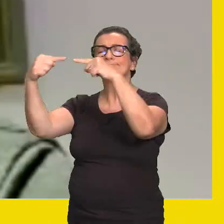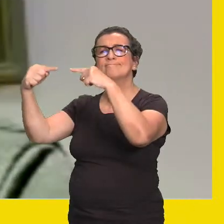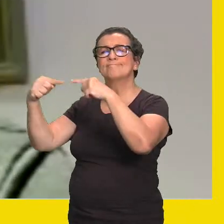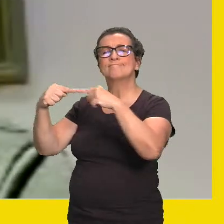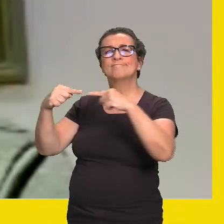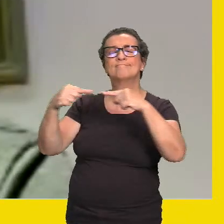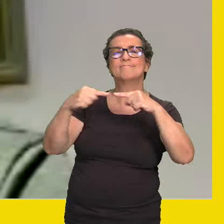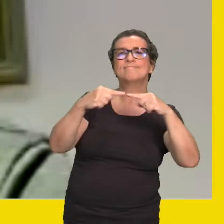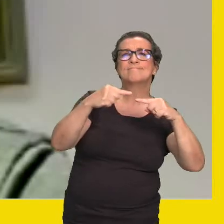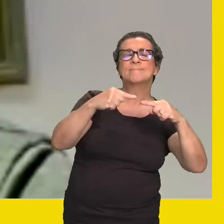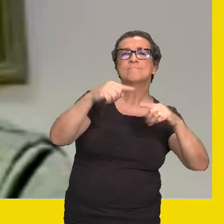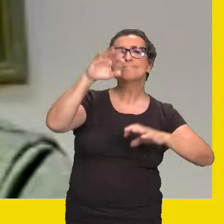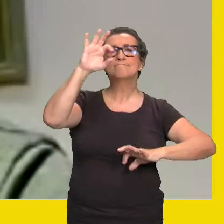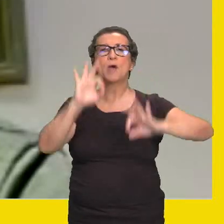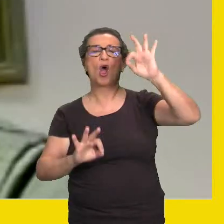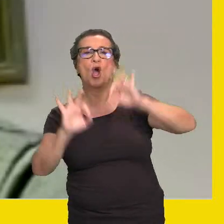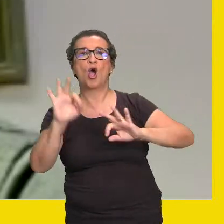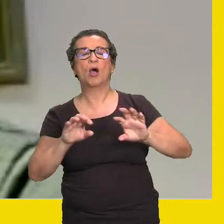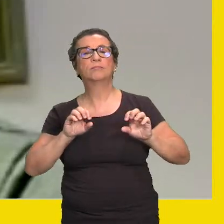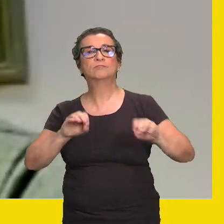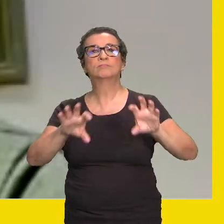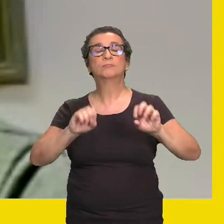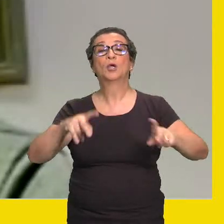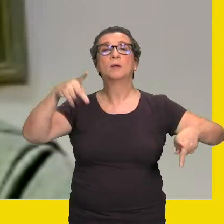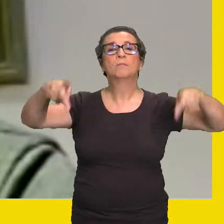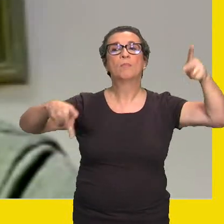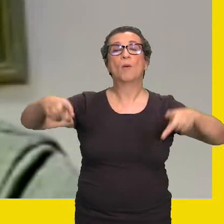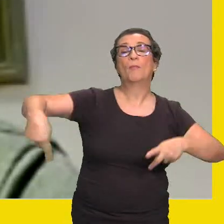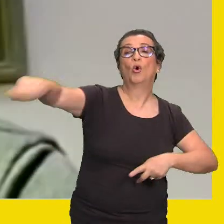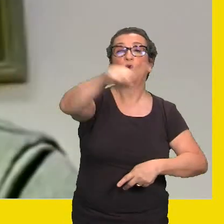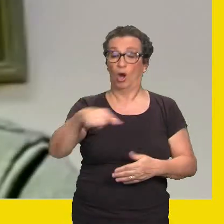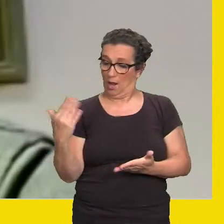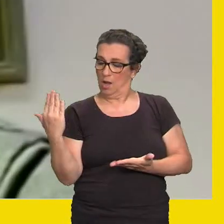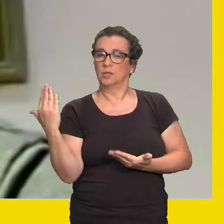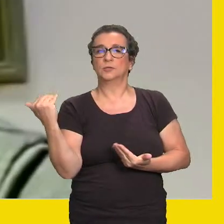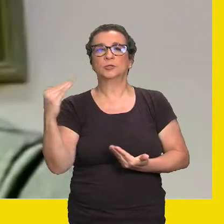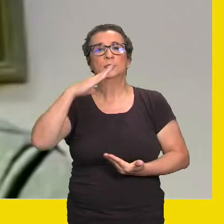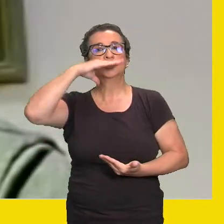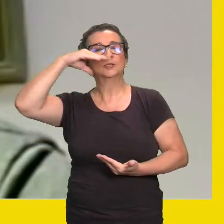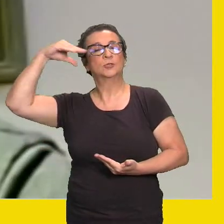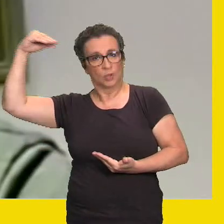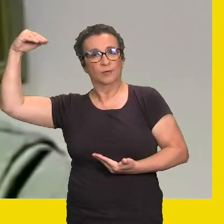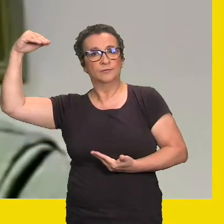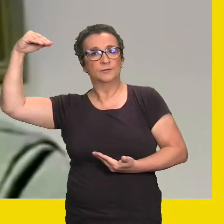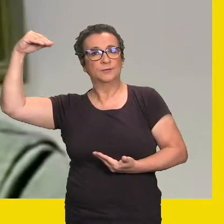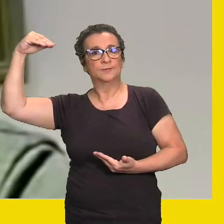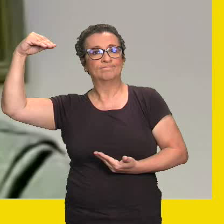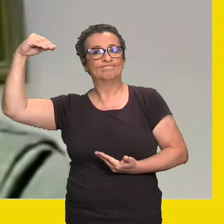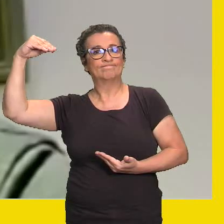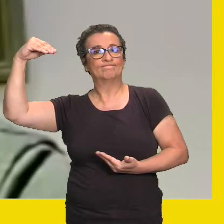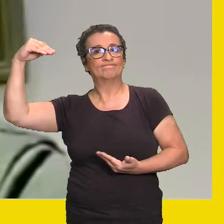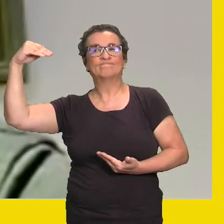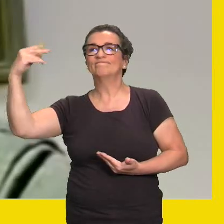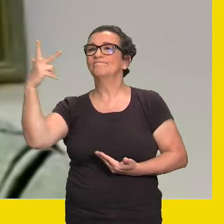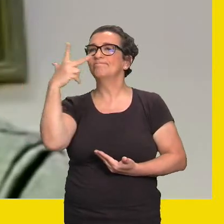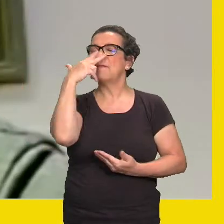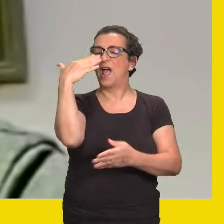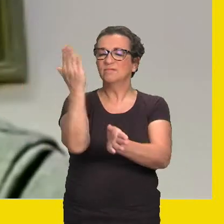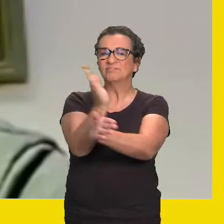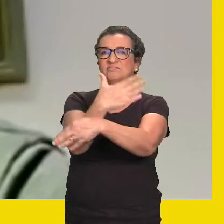um projeto de educação popular dos adolescentes, jovens e adultos jogados à